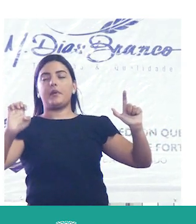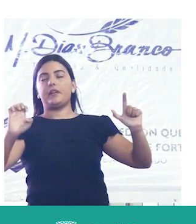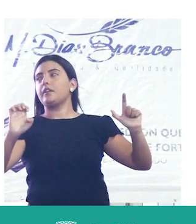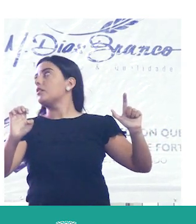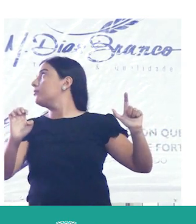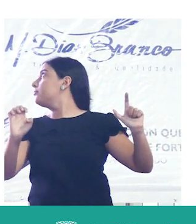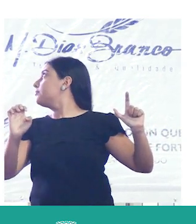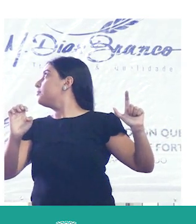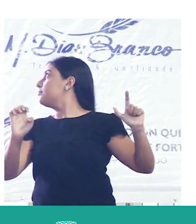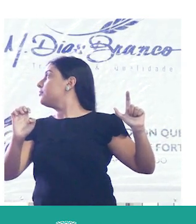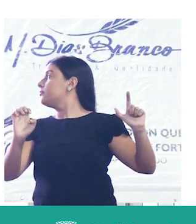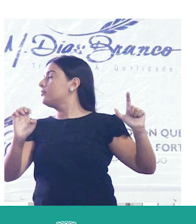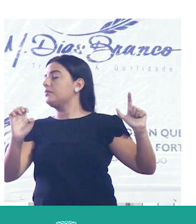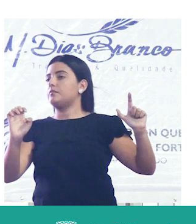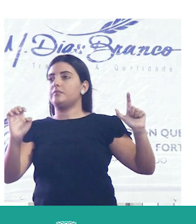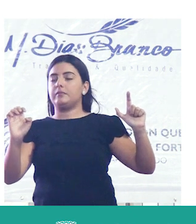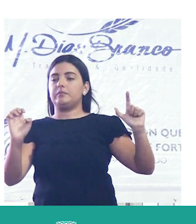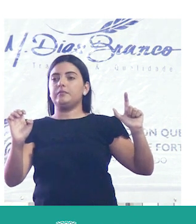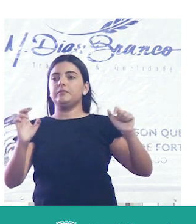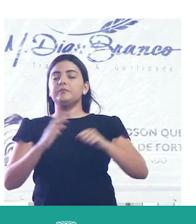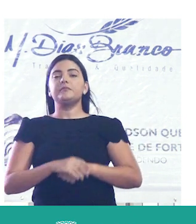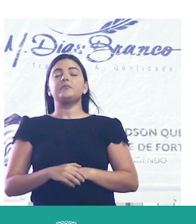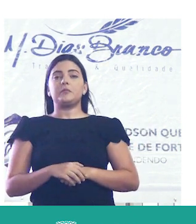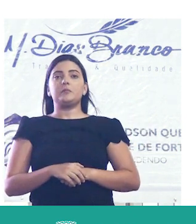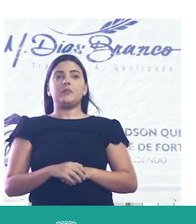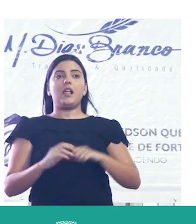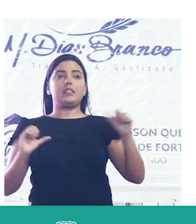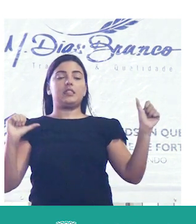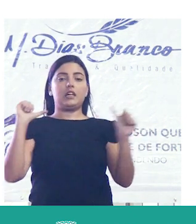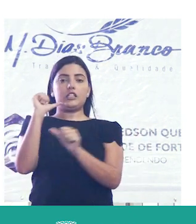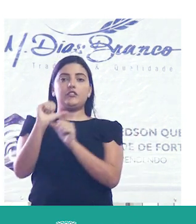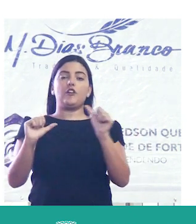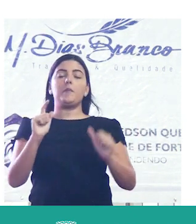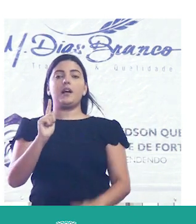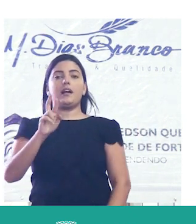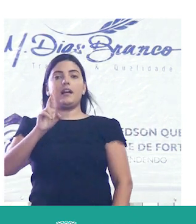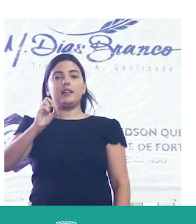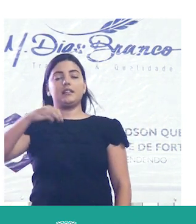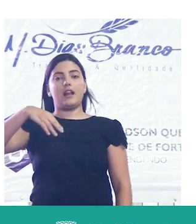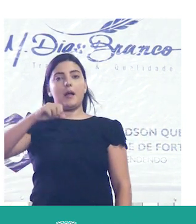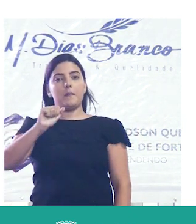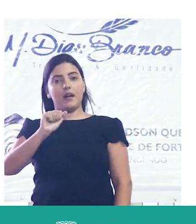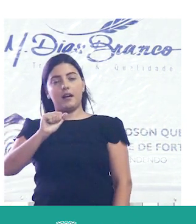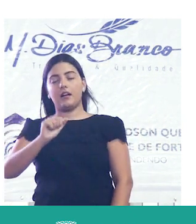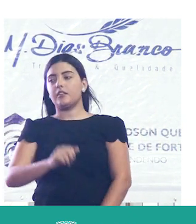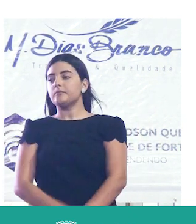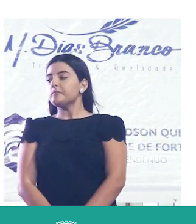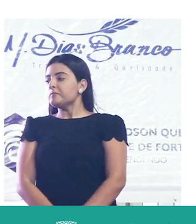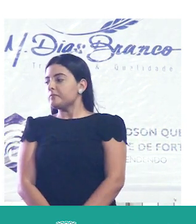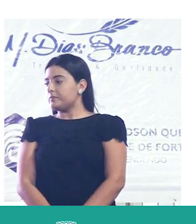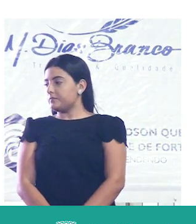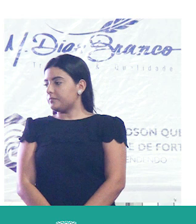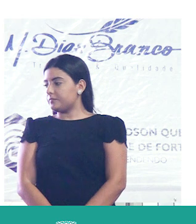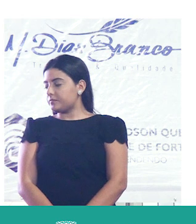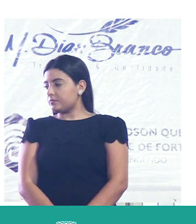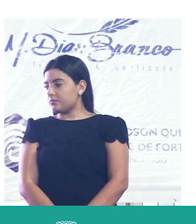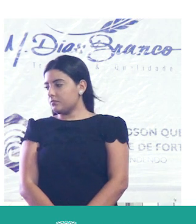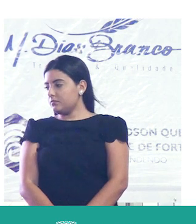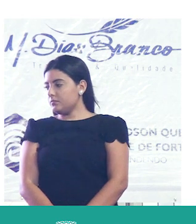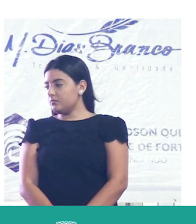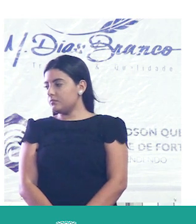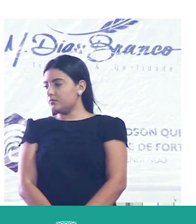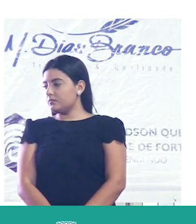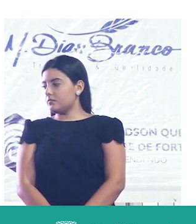mol de sulfeto de cobre eu vou transformar em gramas, através da massa molar, que a questão deu. 1 mol de sulfeto de